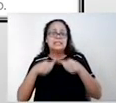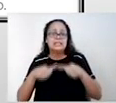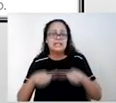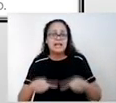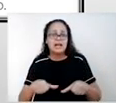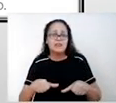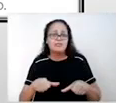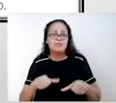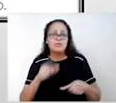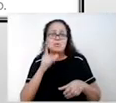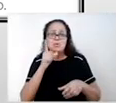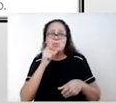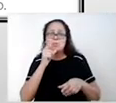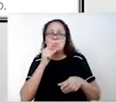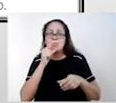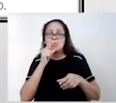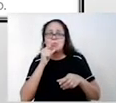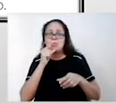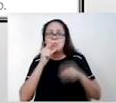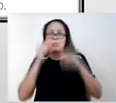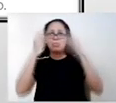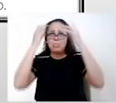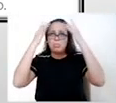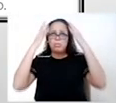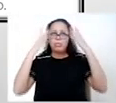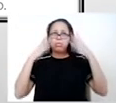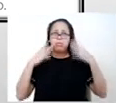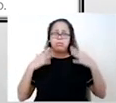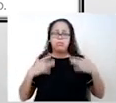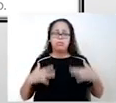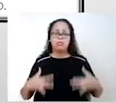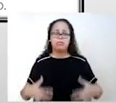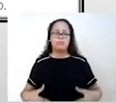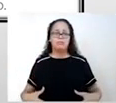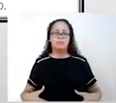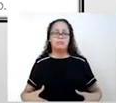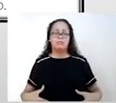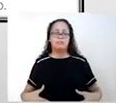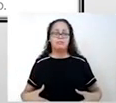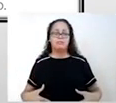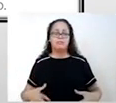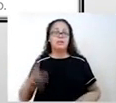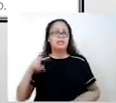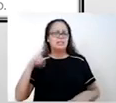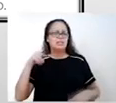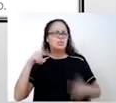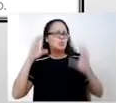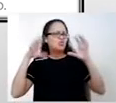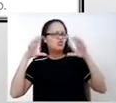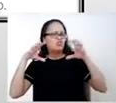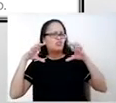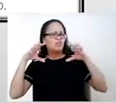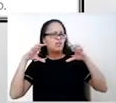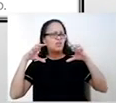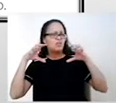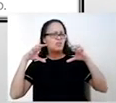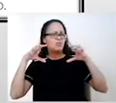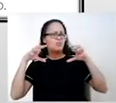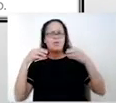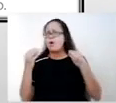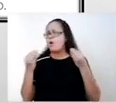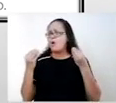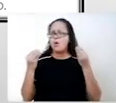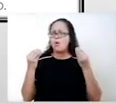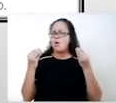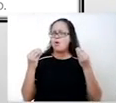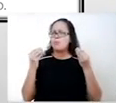molhados dos pés à cabeça. Então, nunca, né? Se nunca tinha chovido, aquilo estava muito estranho, ele estava molhado